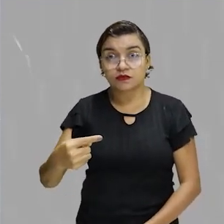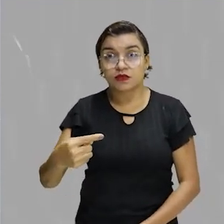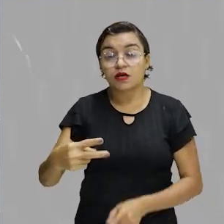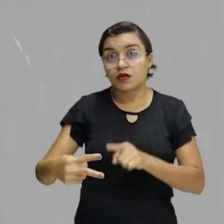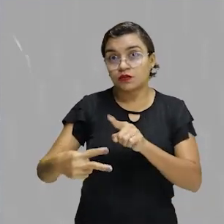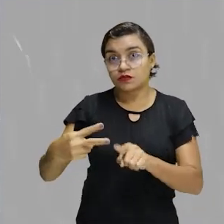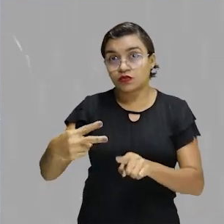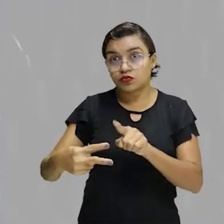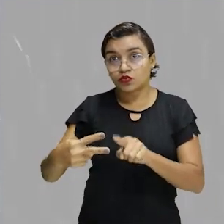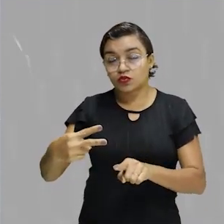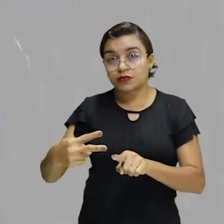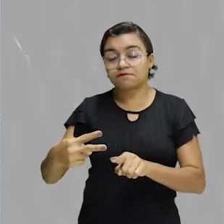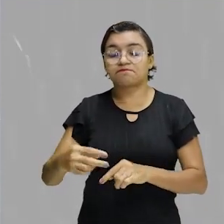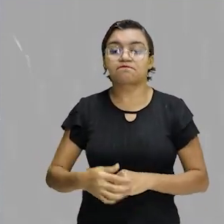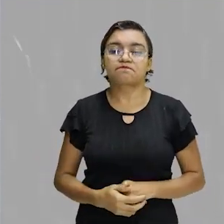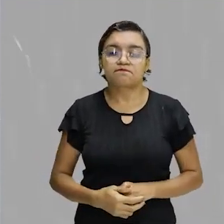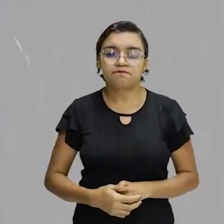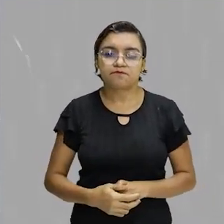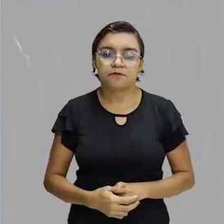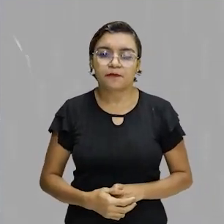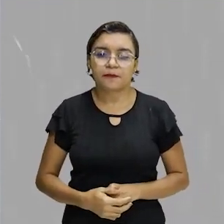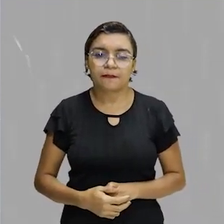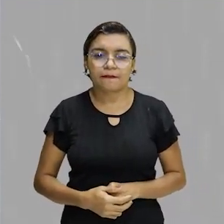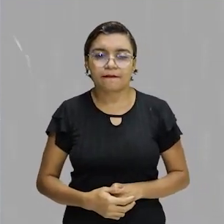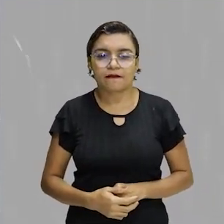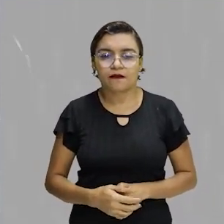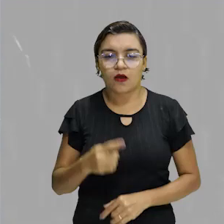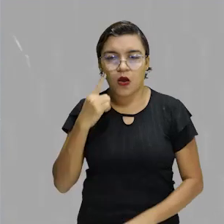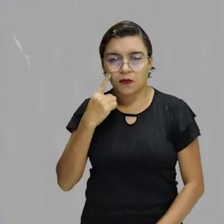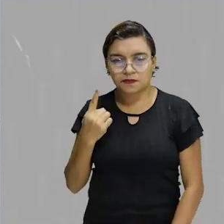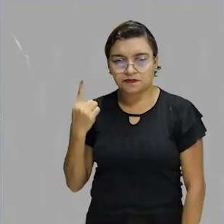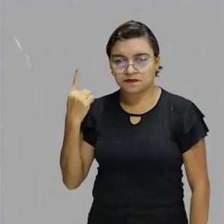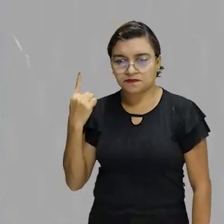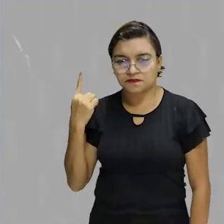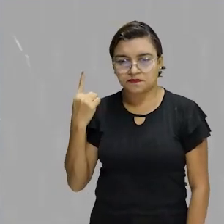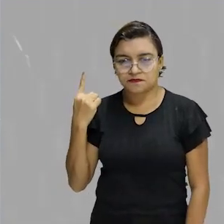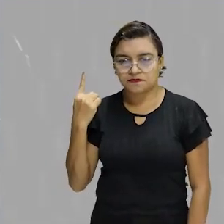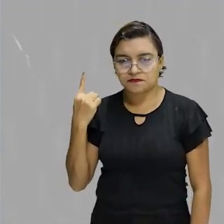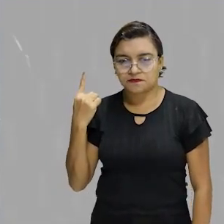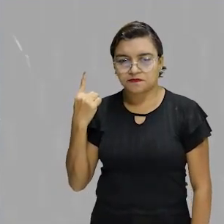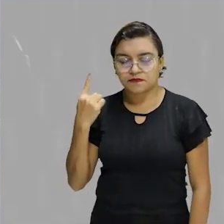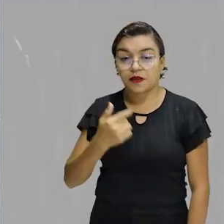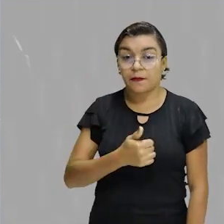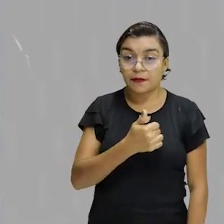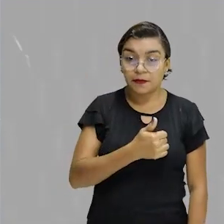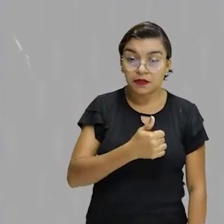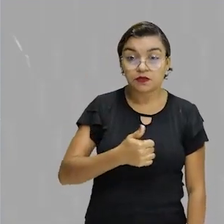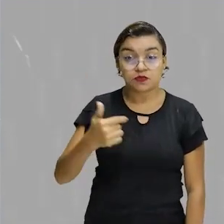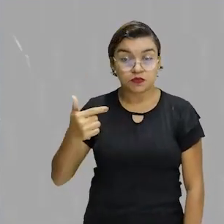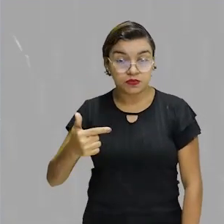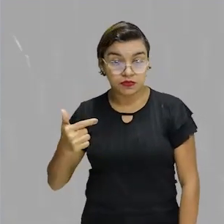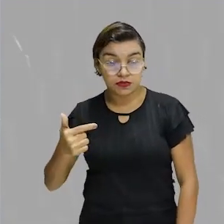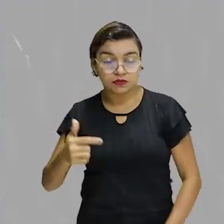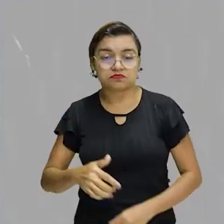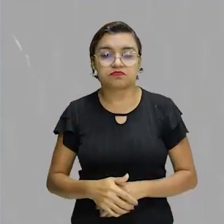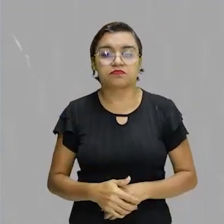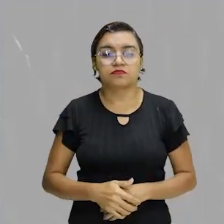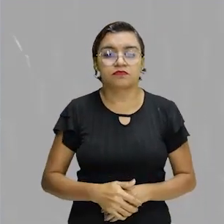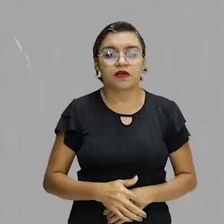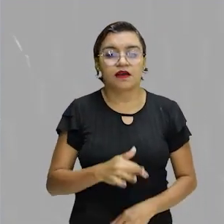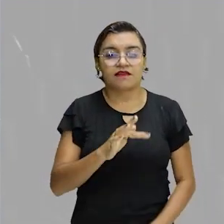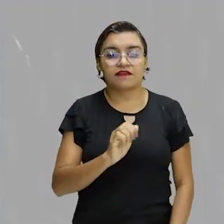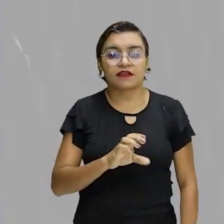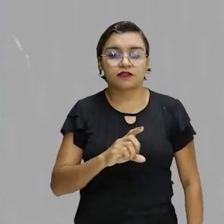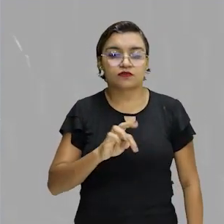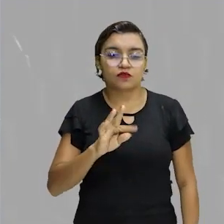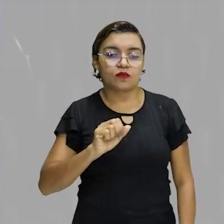estilos básicos. O texto ele pode ser factual ou ele pode ser literário. Tá? O que é um texto